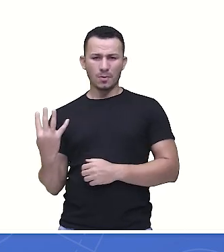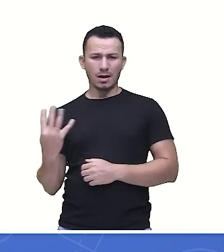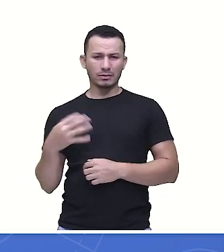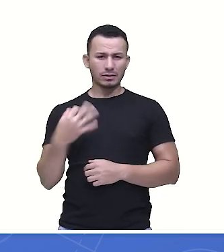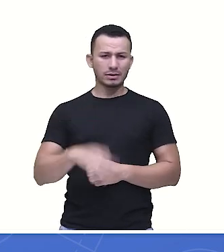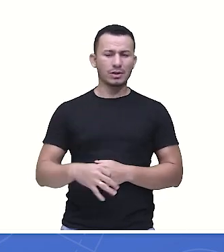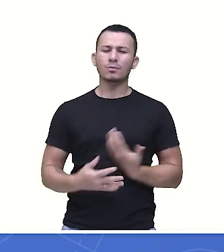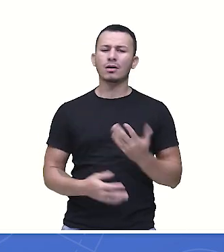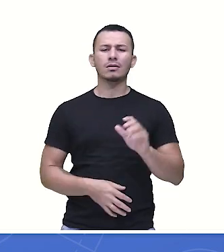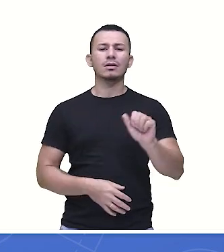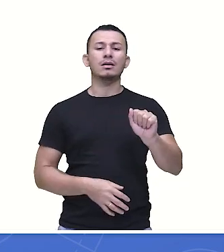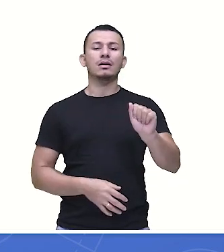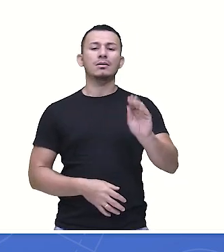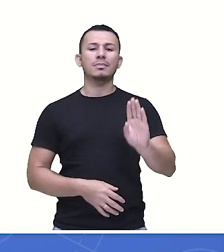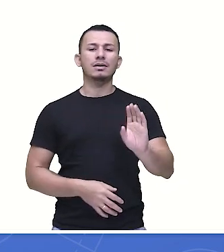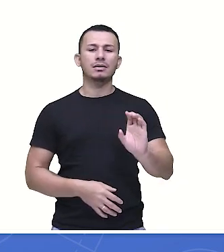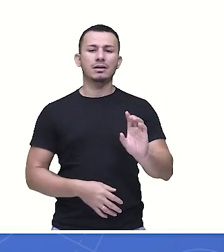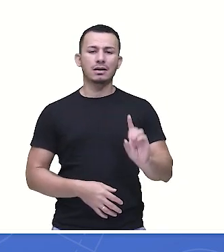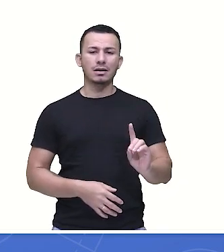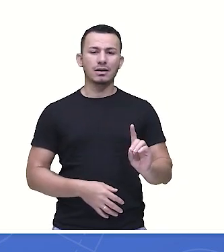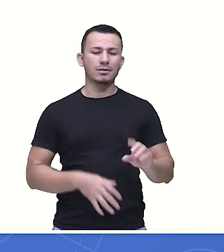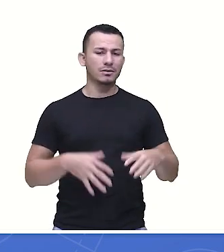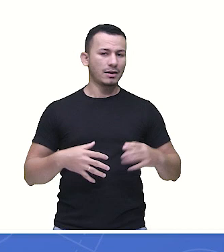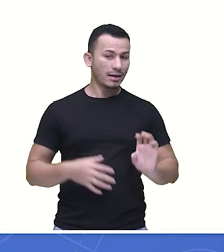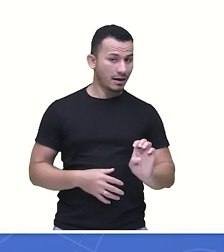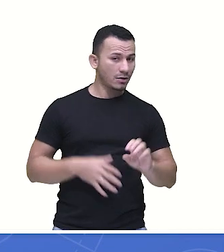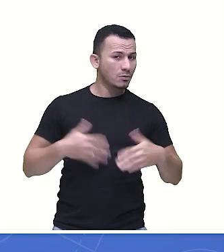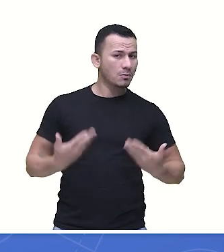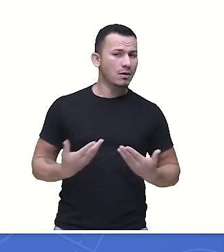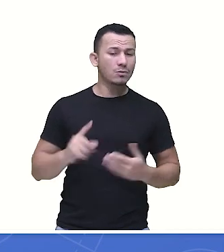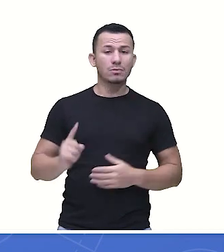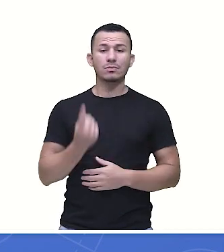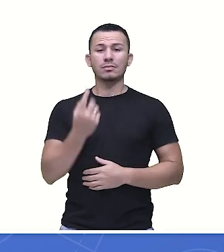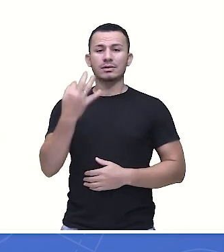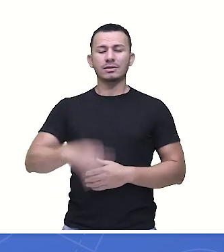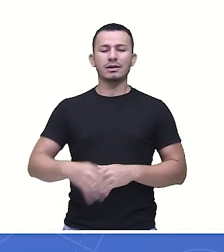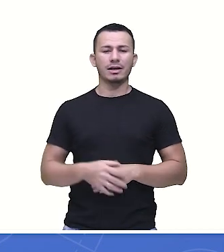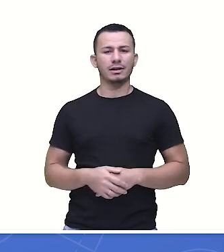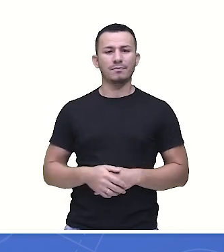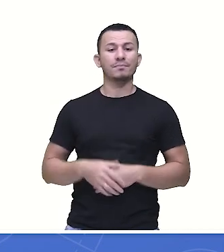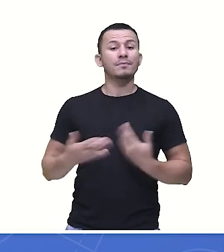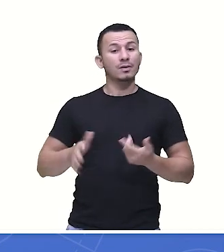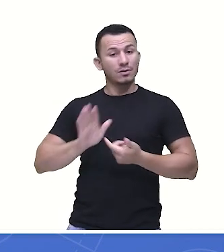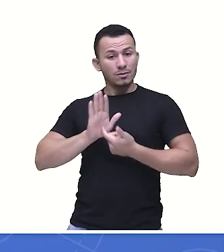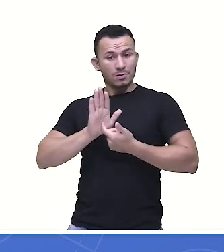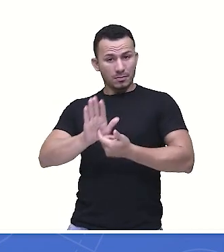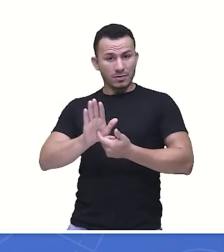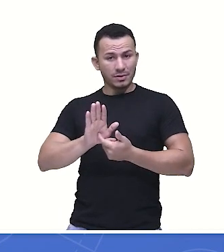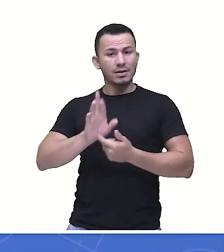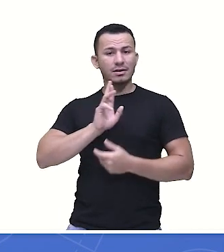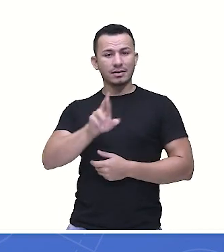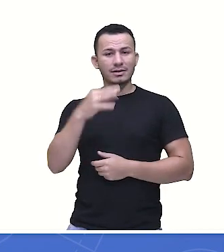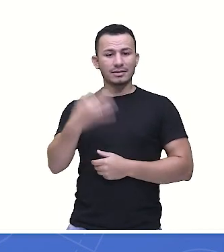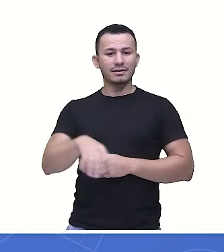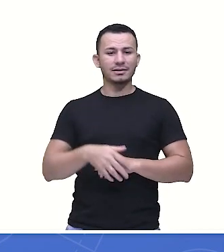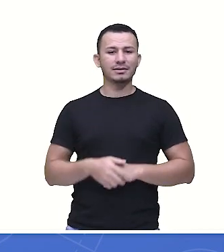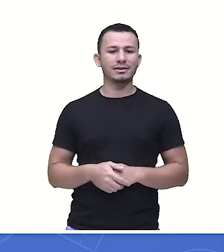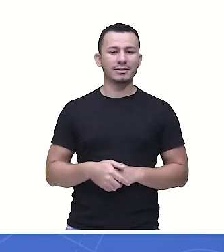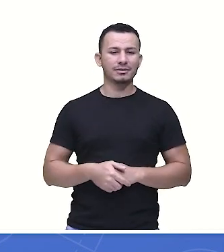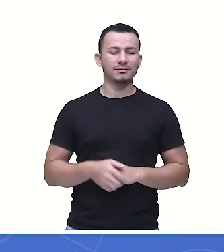correto. Vocês falaram que era a letra D, não é isso? A letra D. Vamos então para o nosso gabarito?